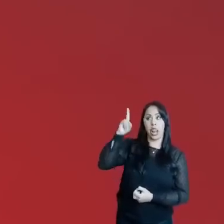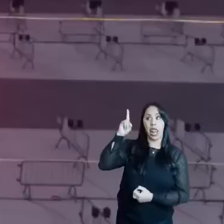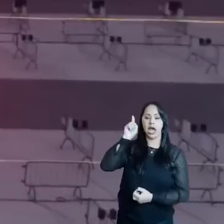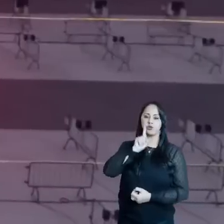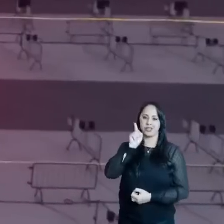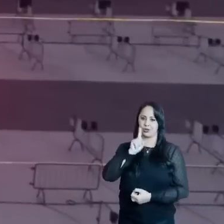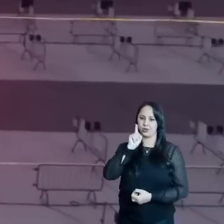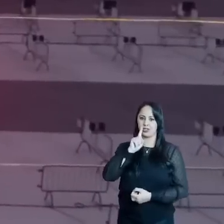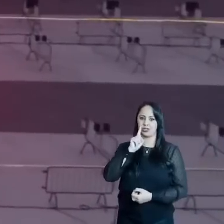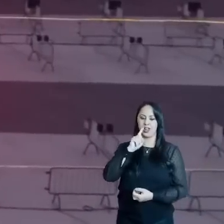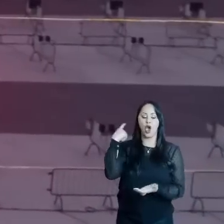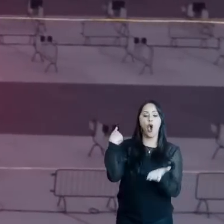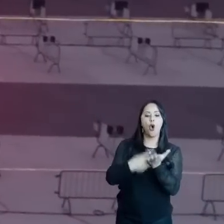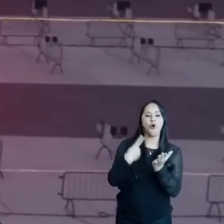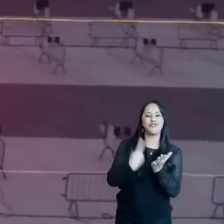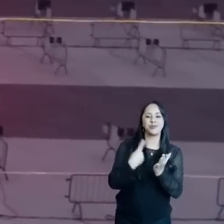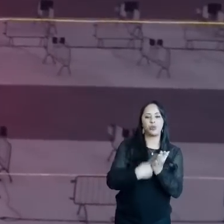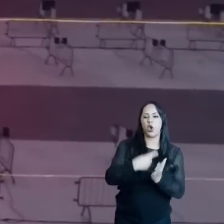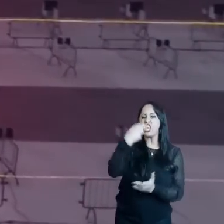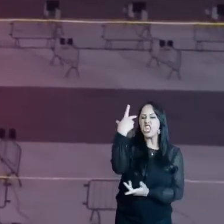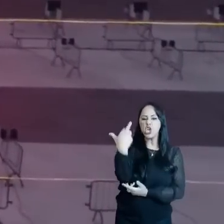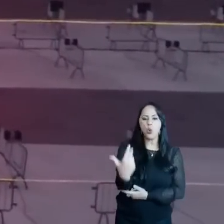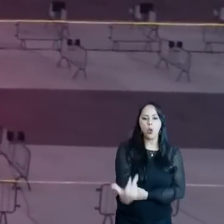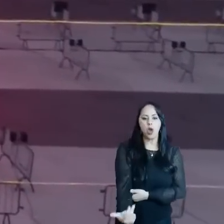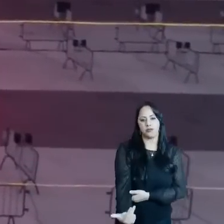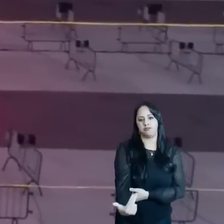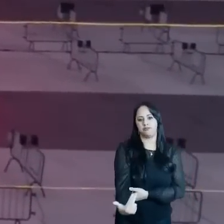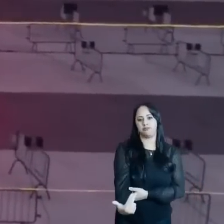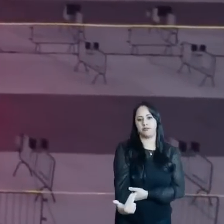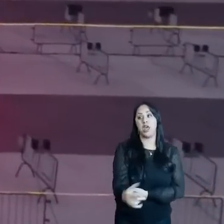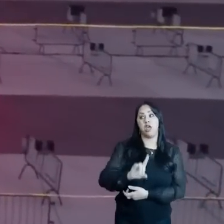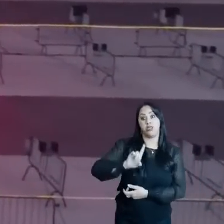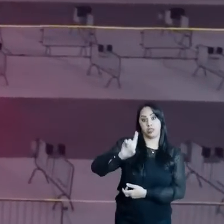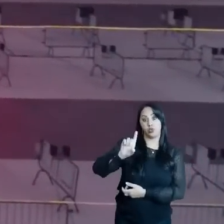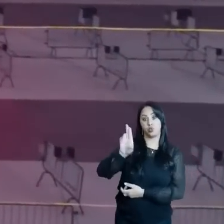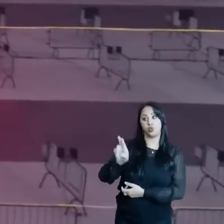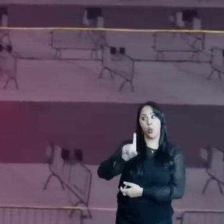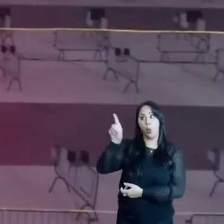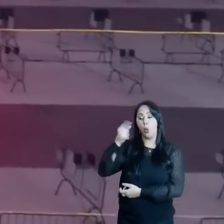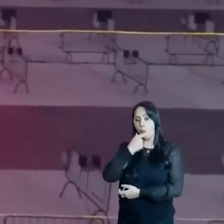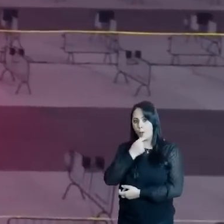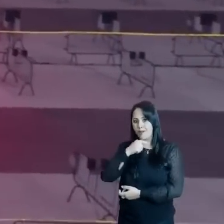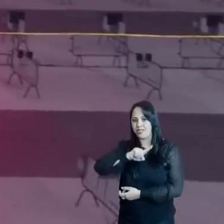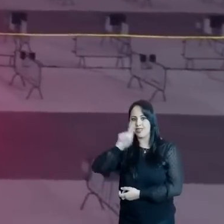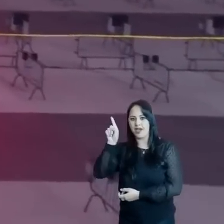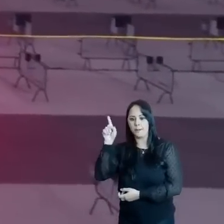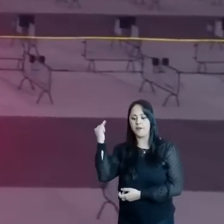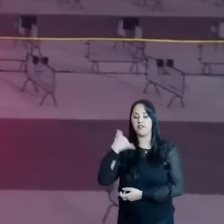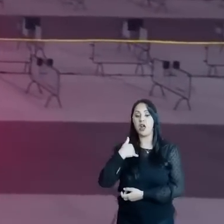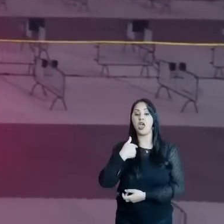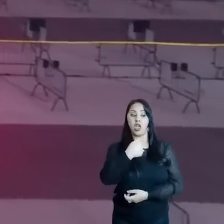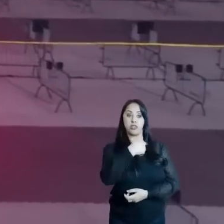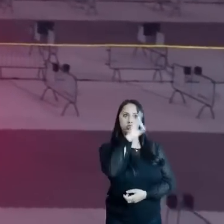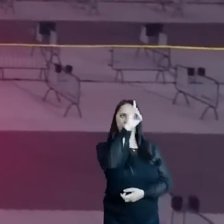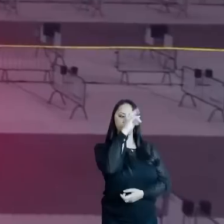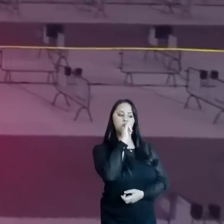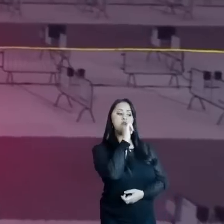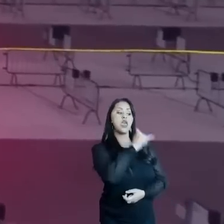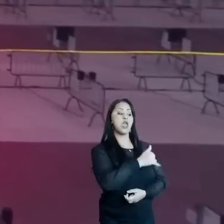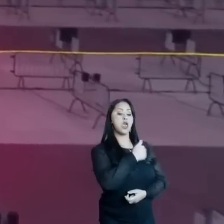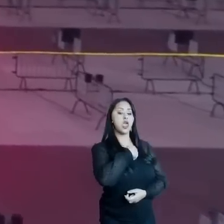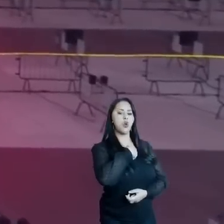Estados Unidos. As mesmas palavras. Deus usou aquele homem e Deus falou para mim: eu te falei isso,